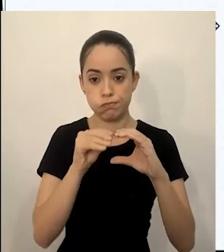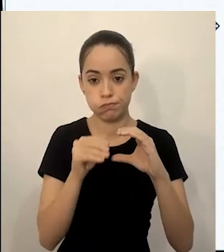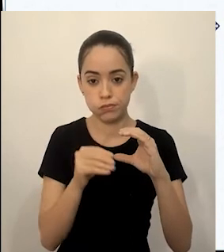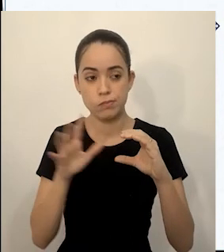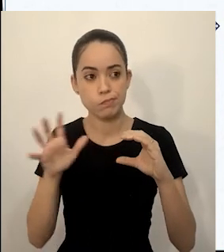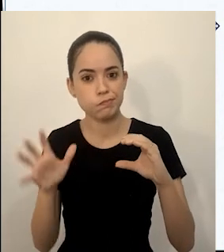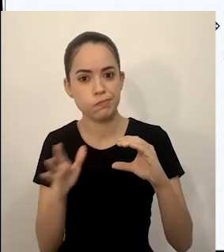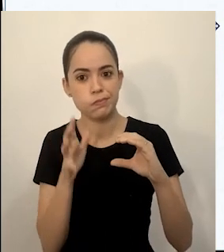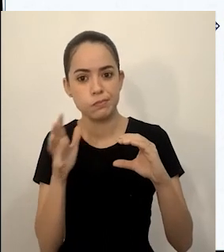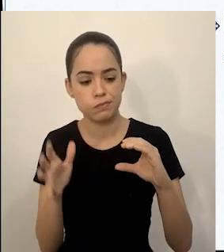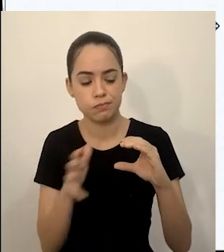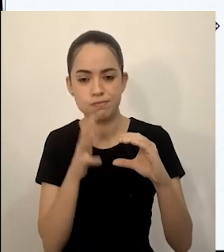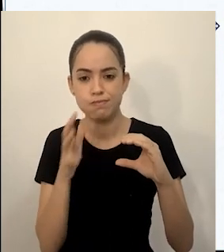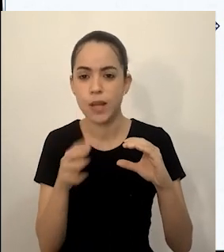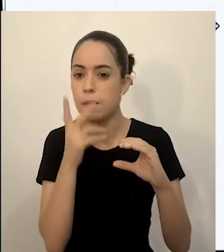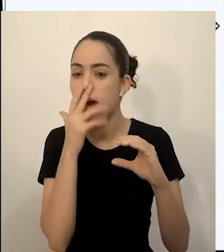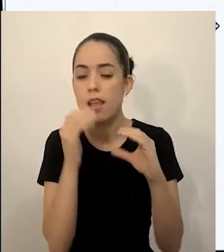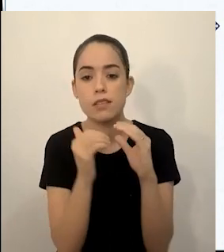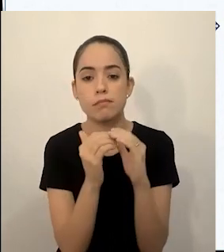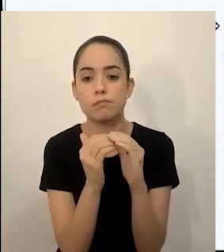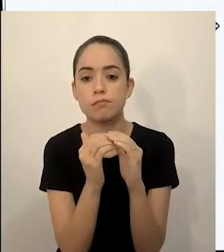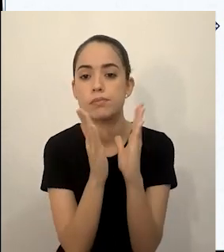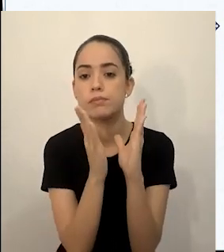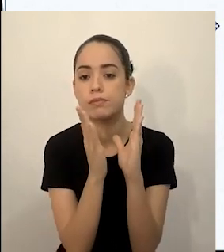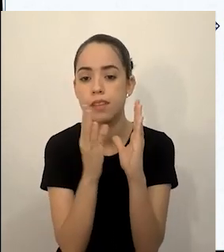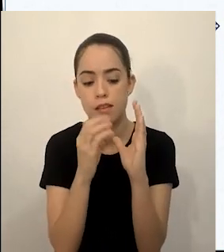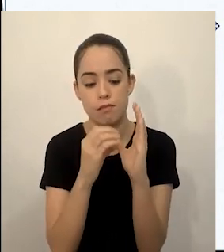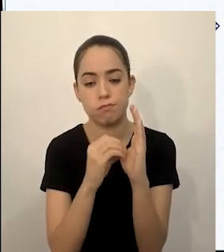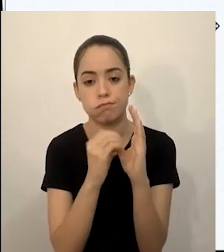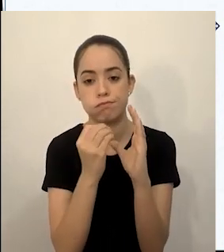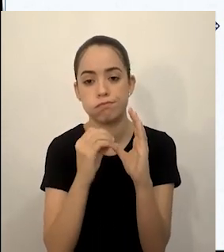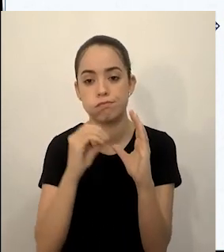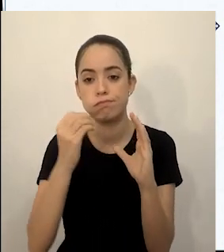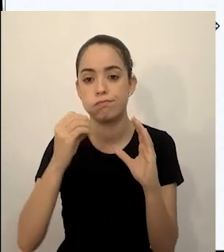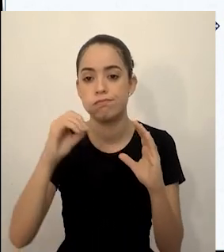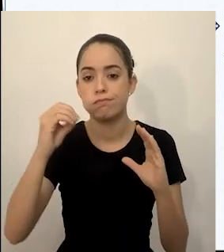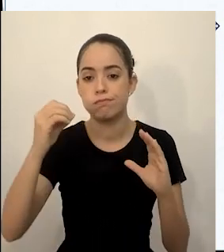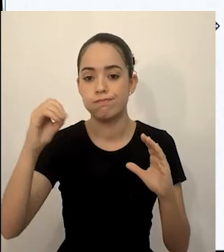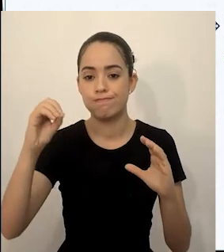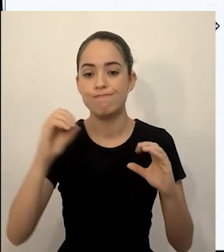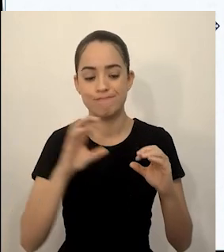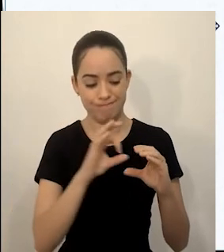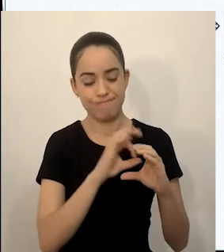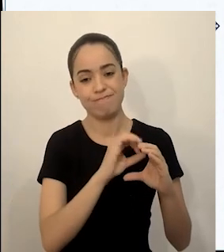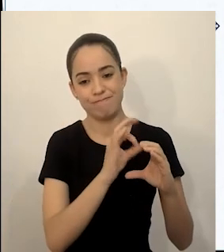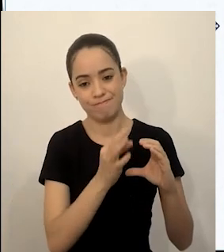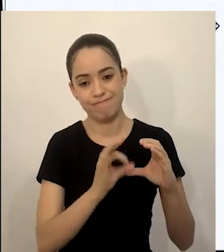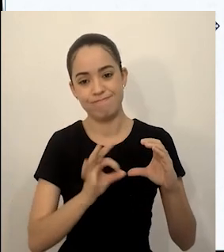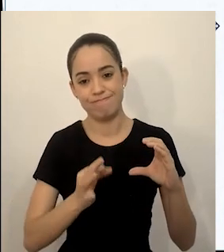rompimento e consequente liberação do ovócito.